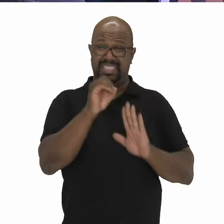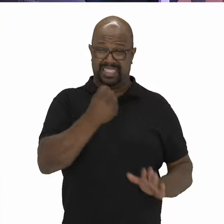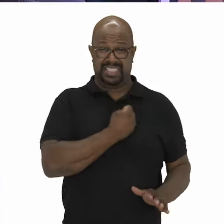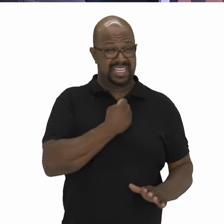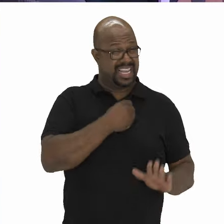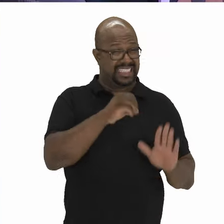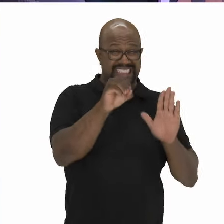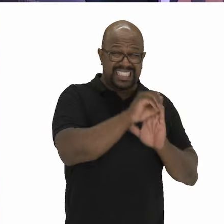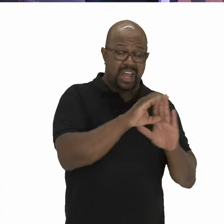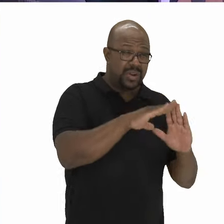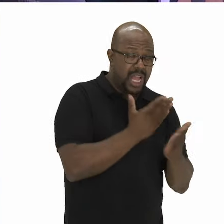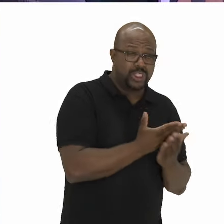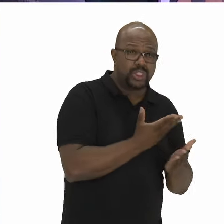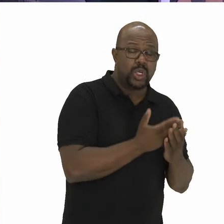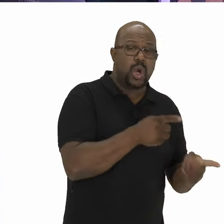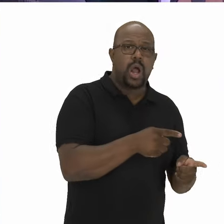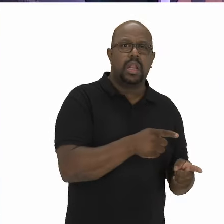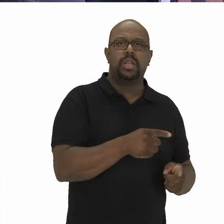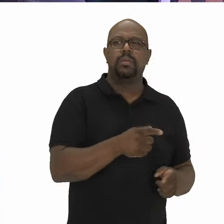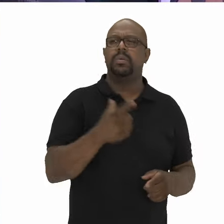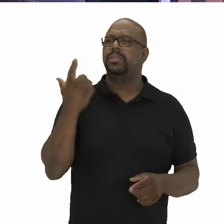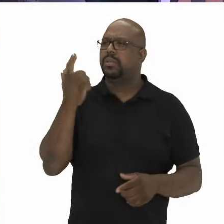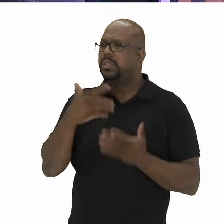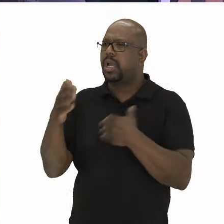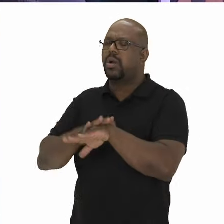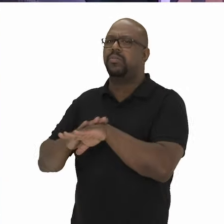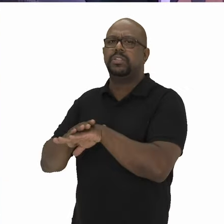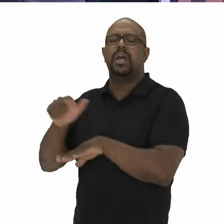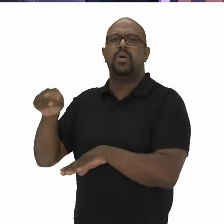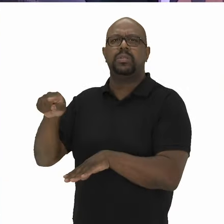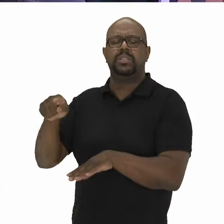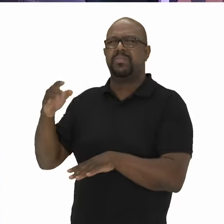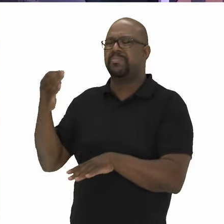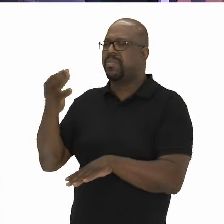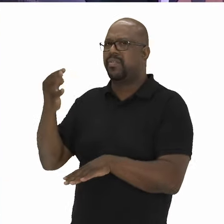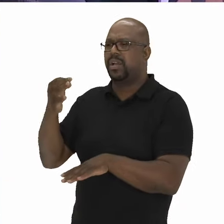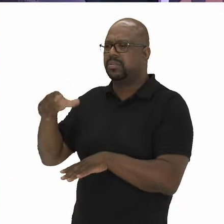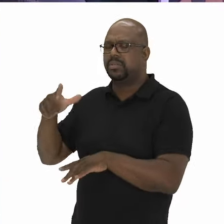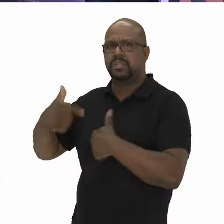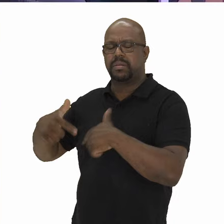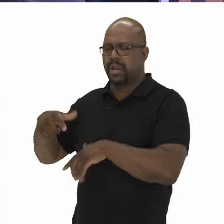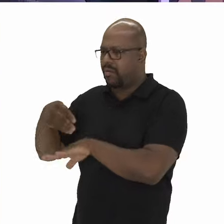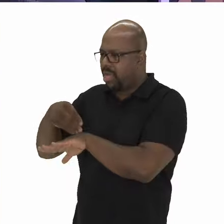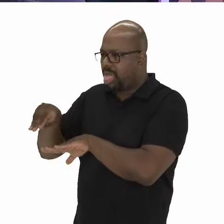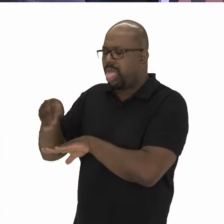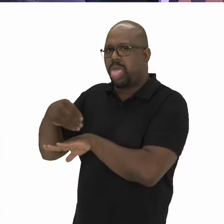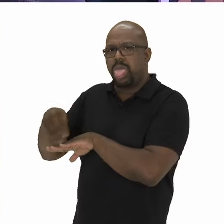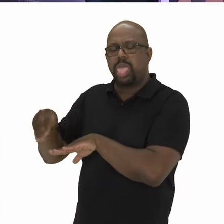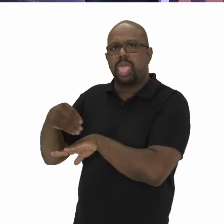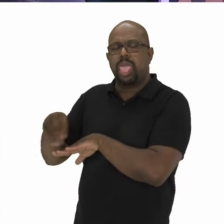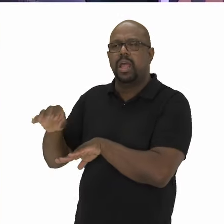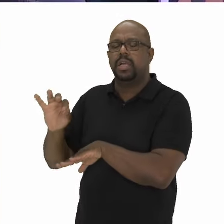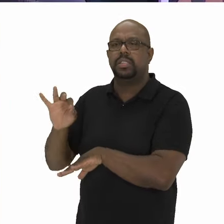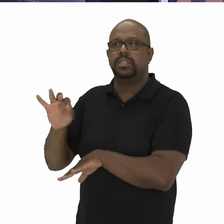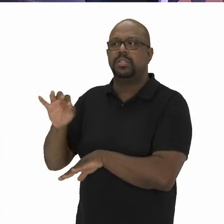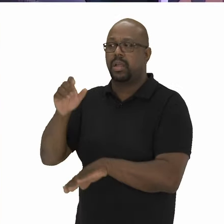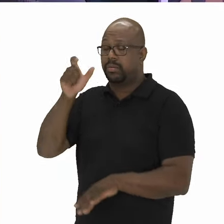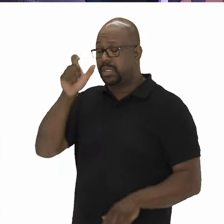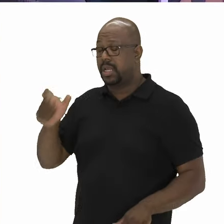na escola e conseguia conversar com os ufólogos que era uma um interesse que que